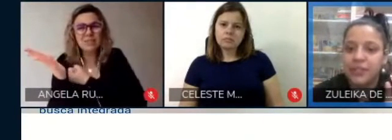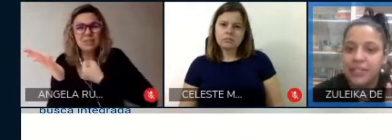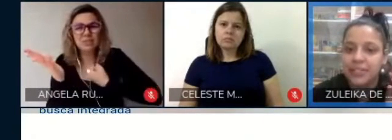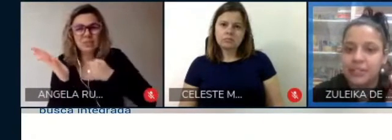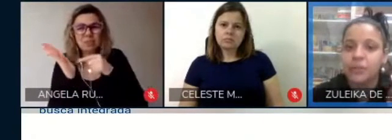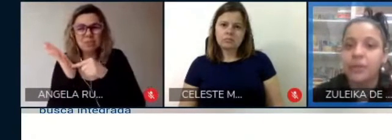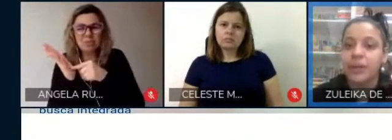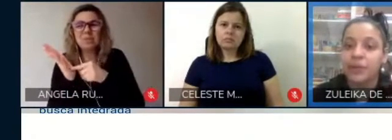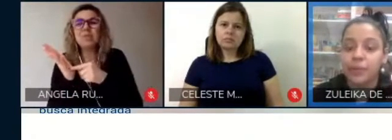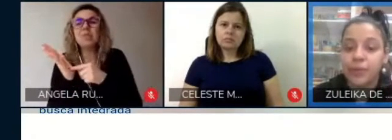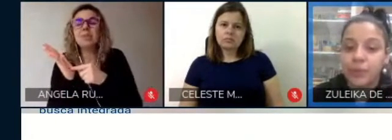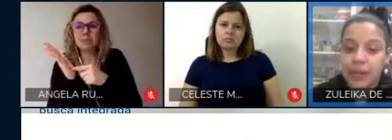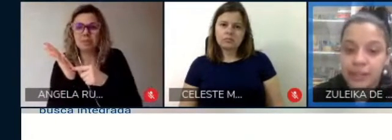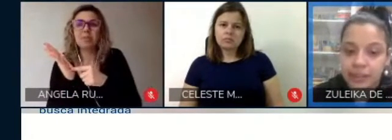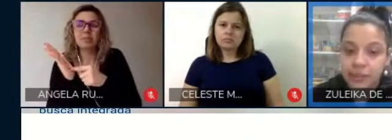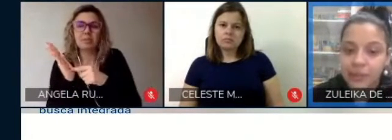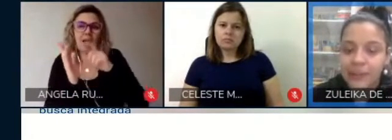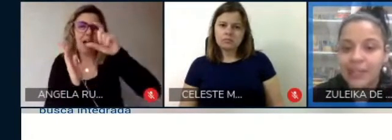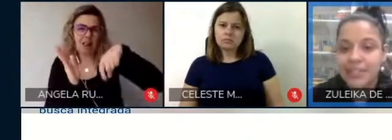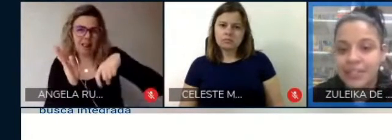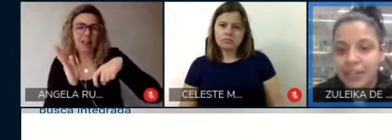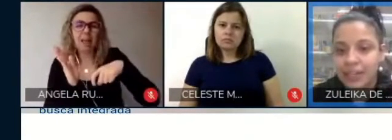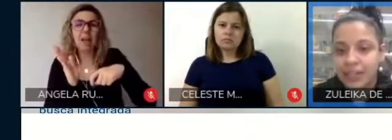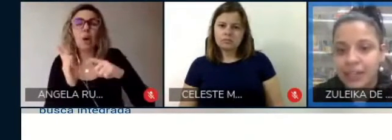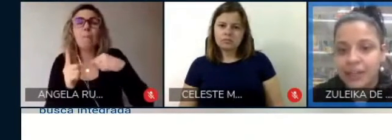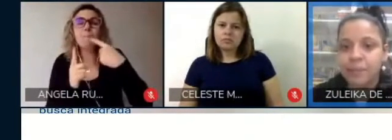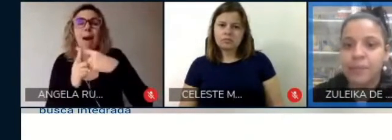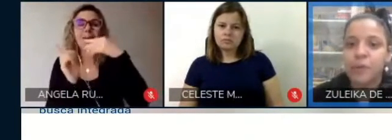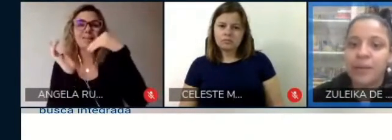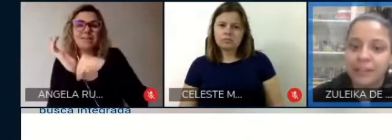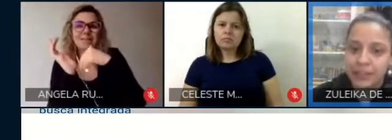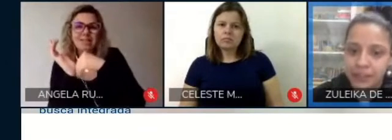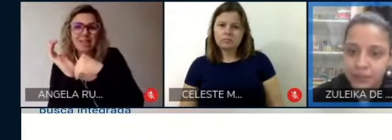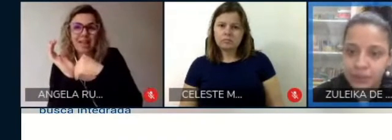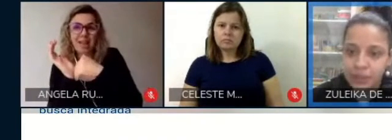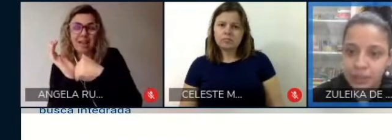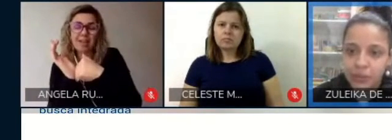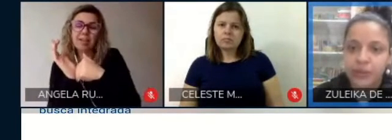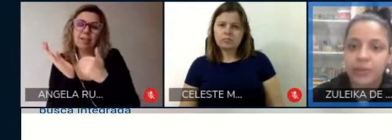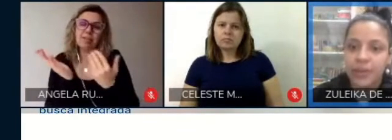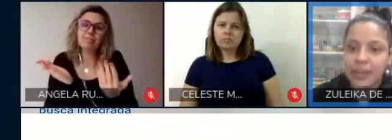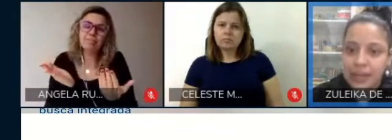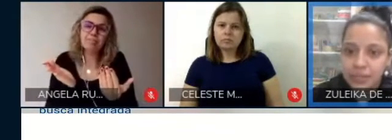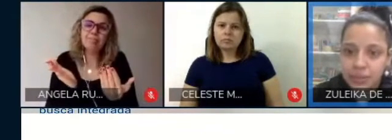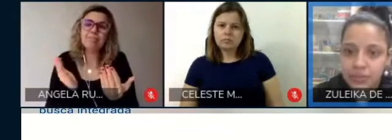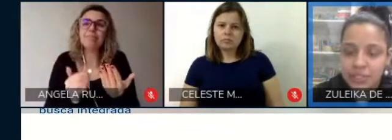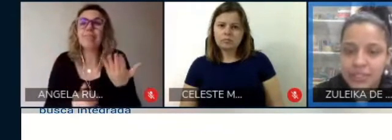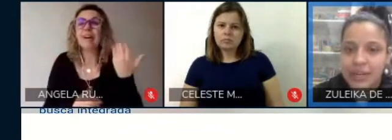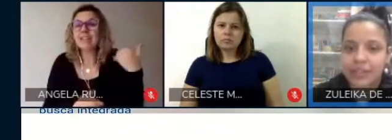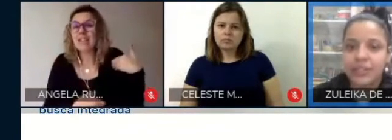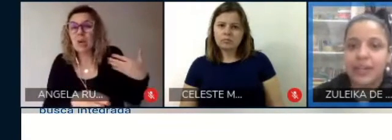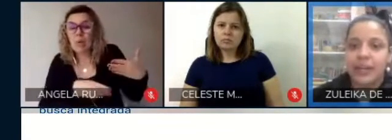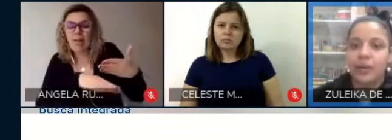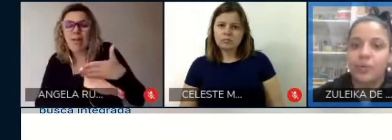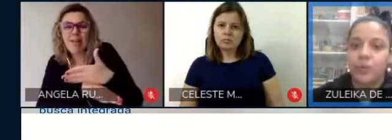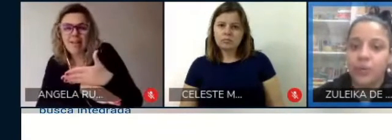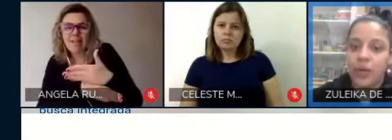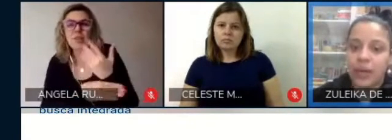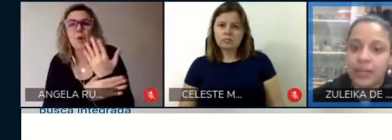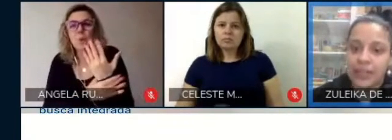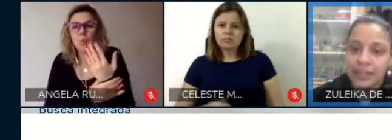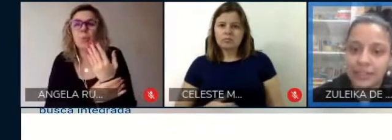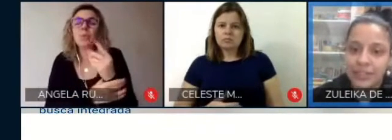minha identificação, que é o número do cartão, e a senha, que por padrão, quando eu ingresso na universidade,